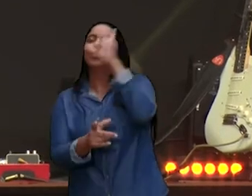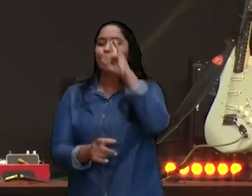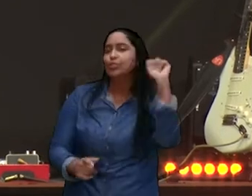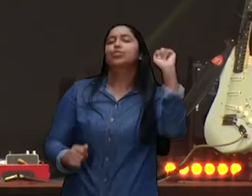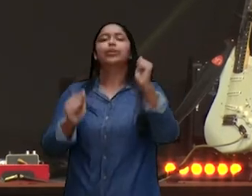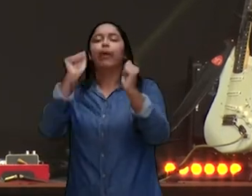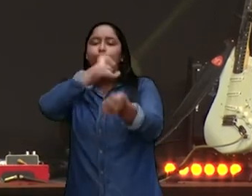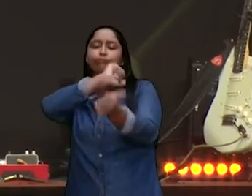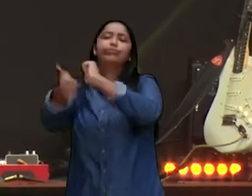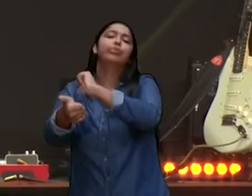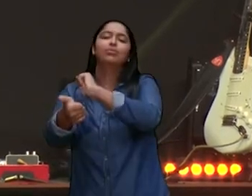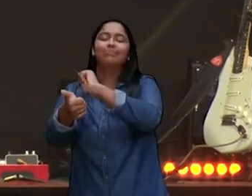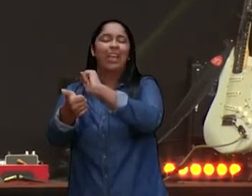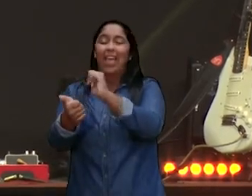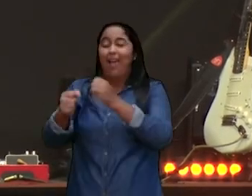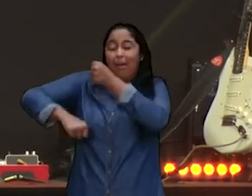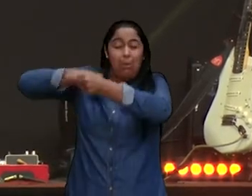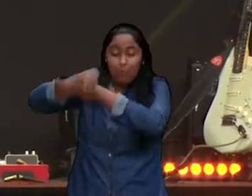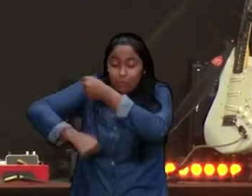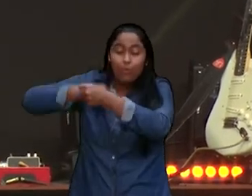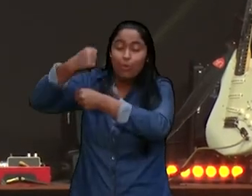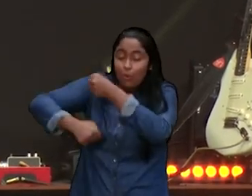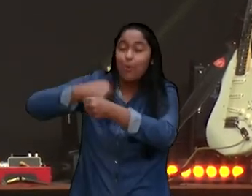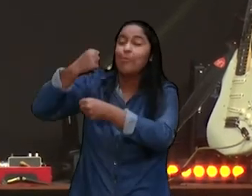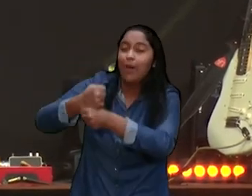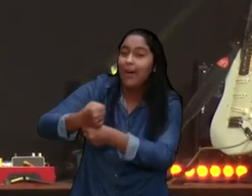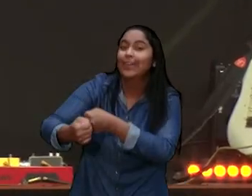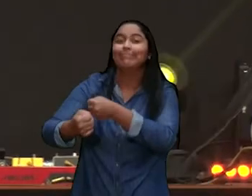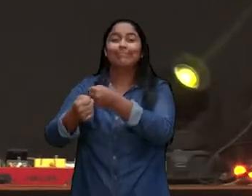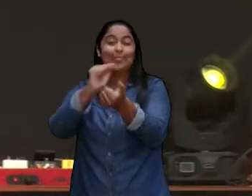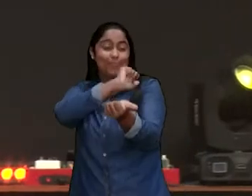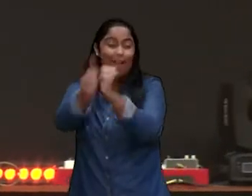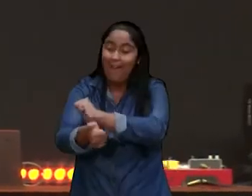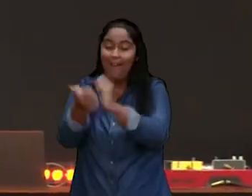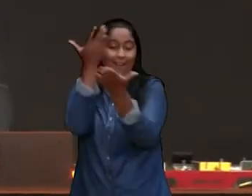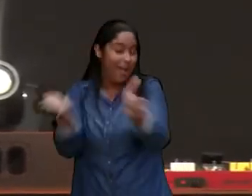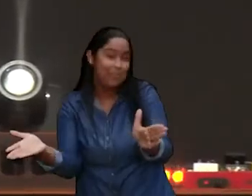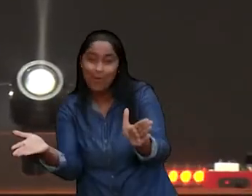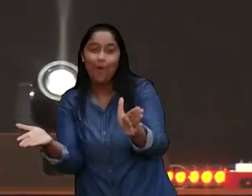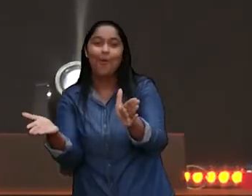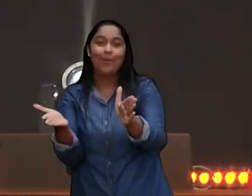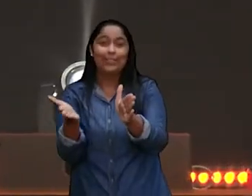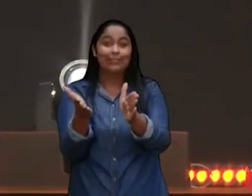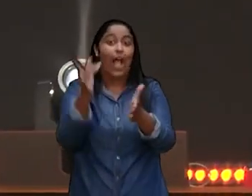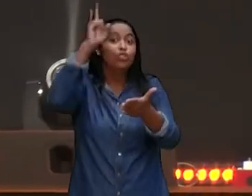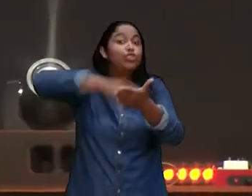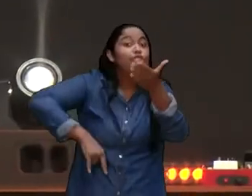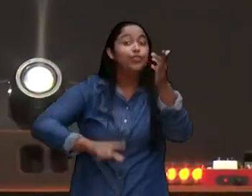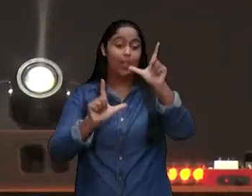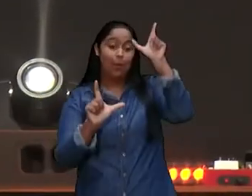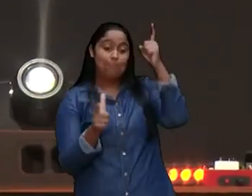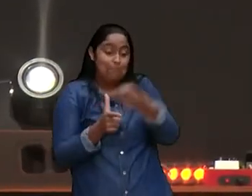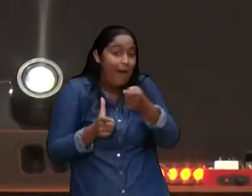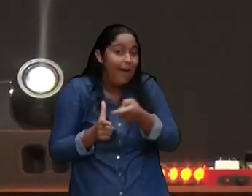esquecimento do clube acabou a carreira dele e o carnes vão tá lá Oi e o carnes vamos falar gente em